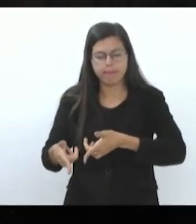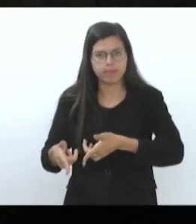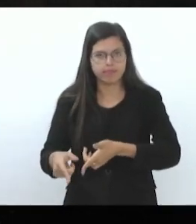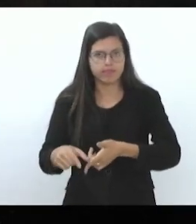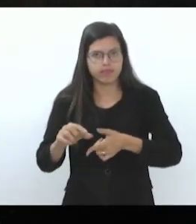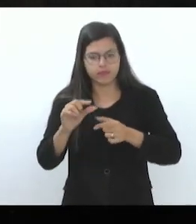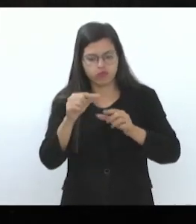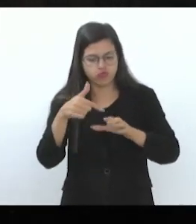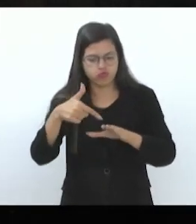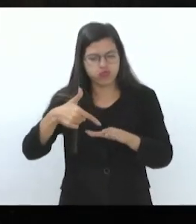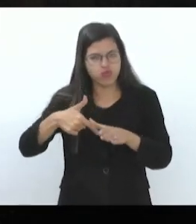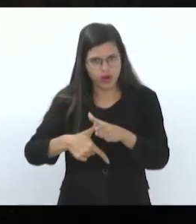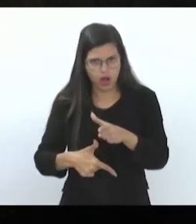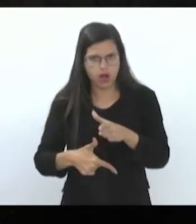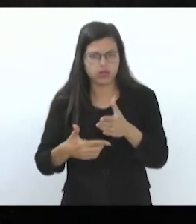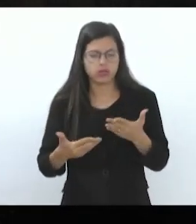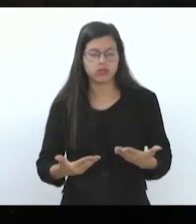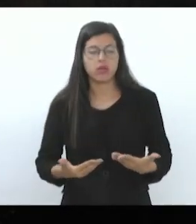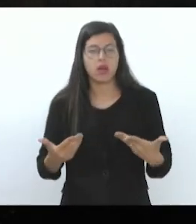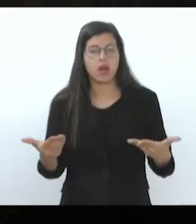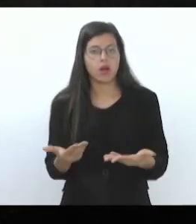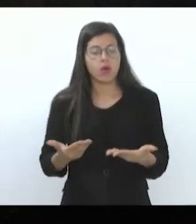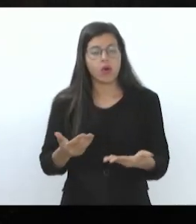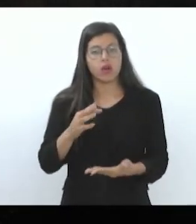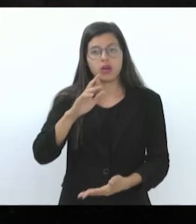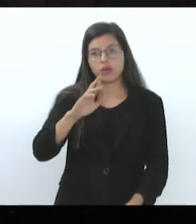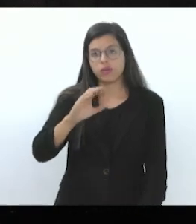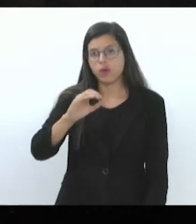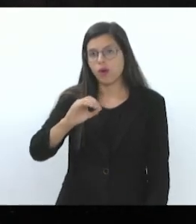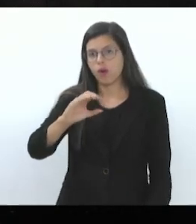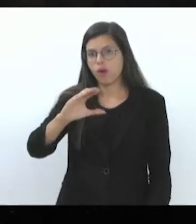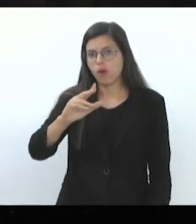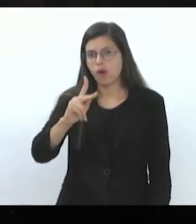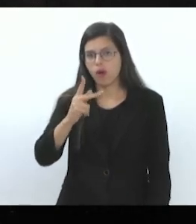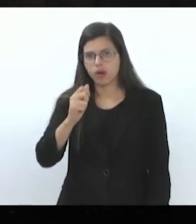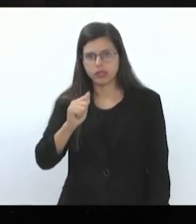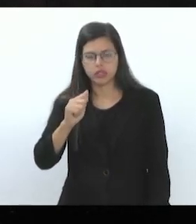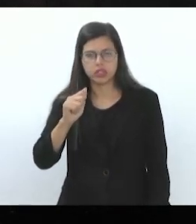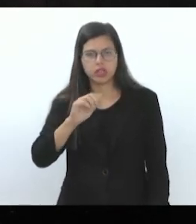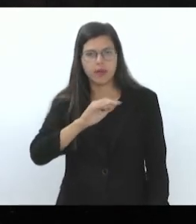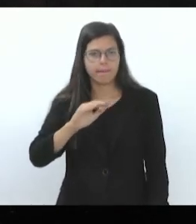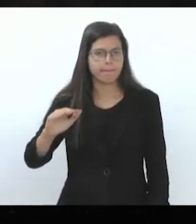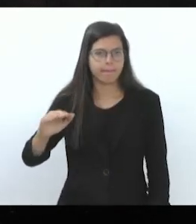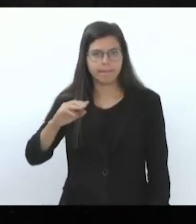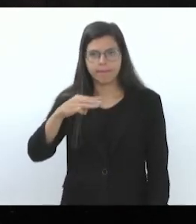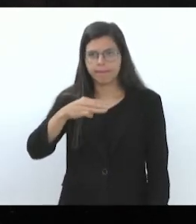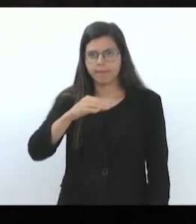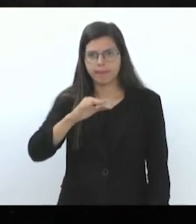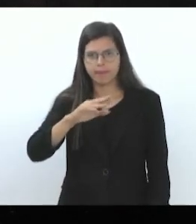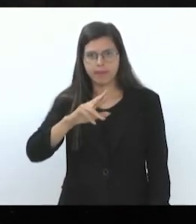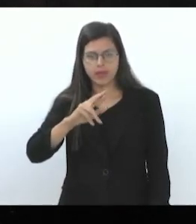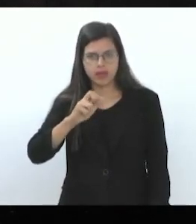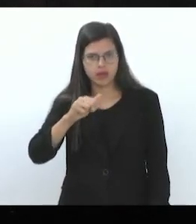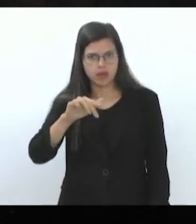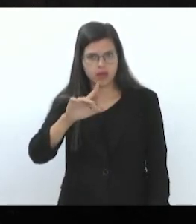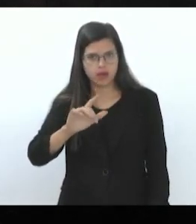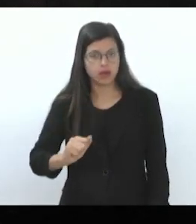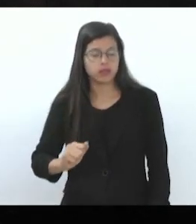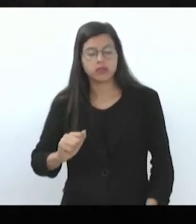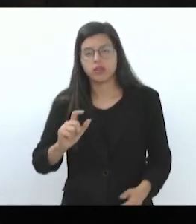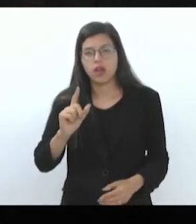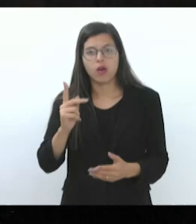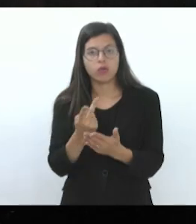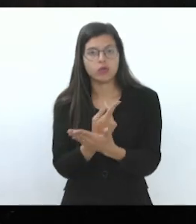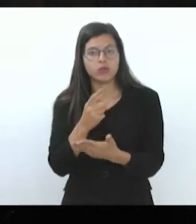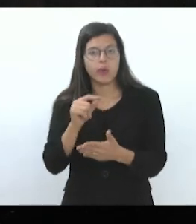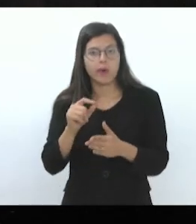Rocha Miranda, foi exatamente um estouro da adutora, porque ela